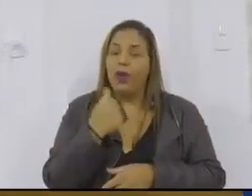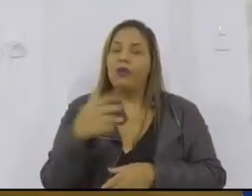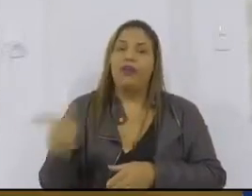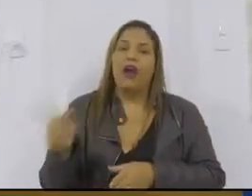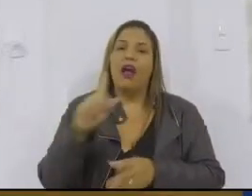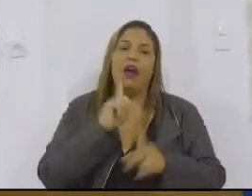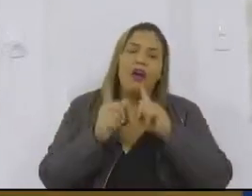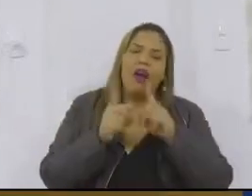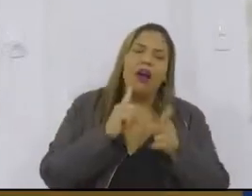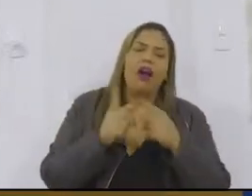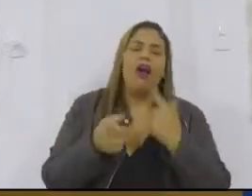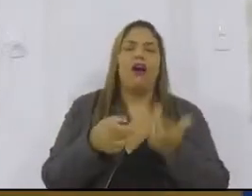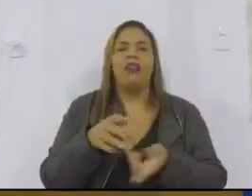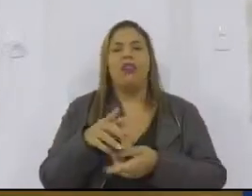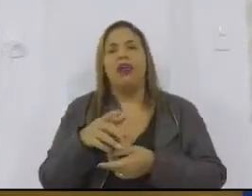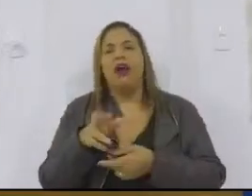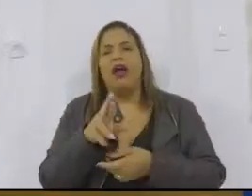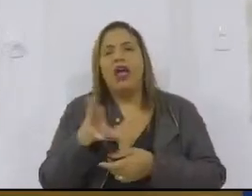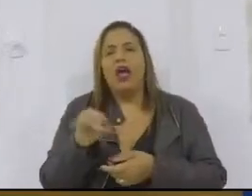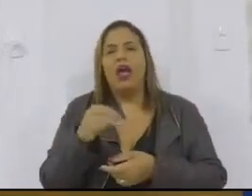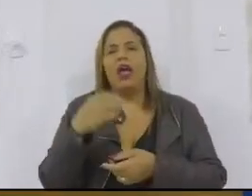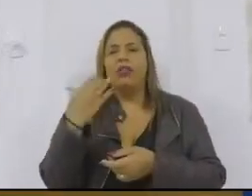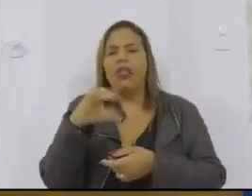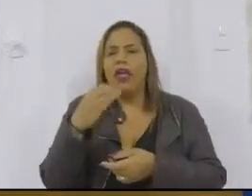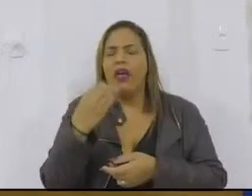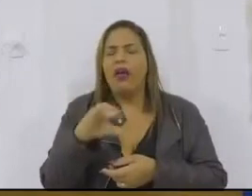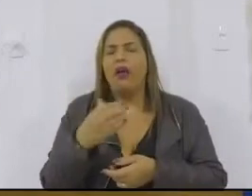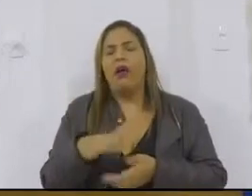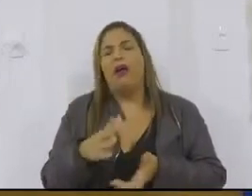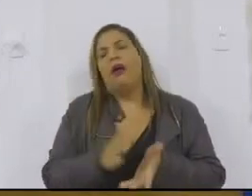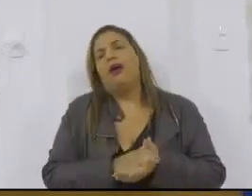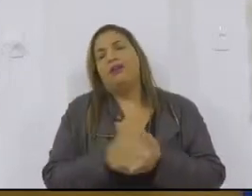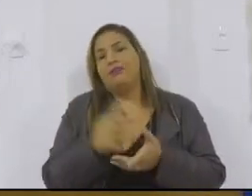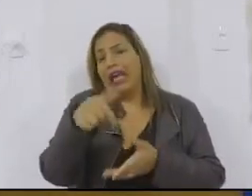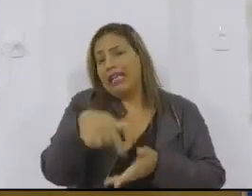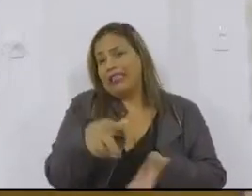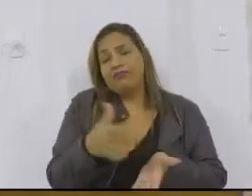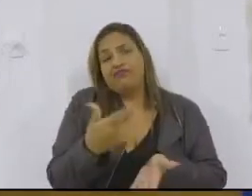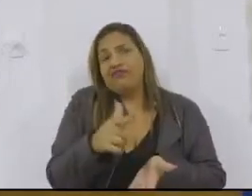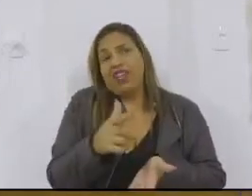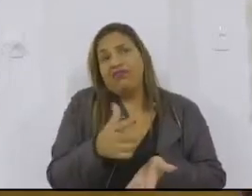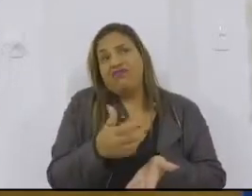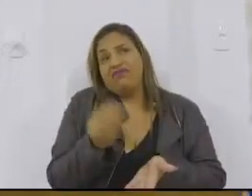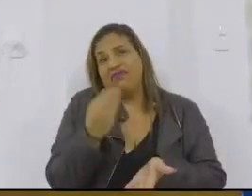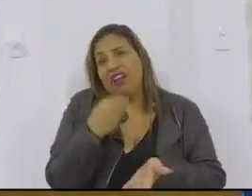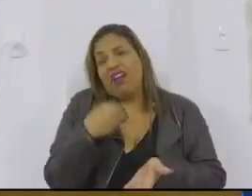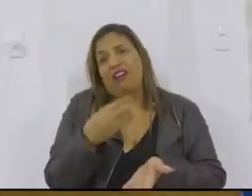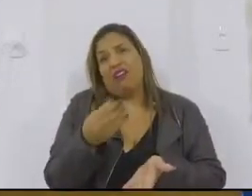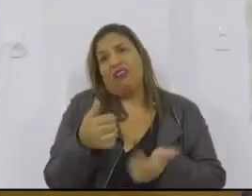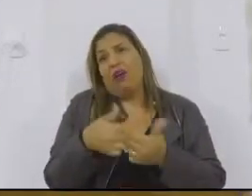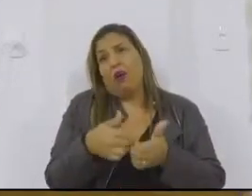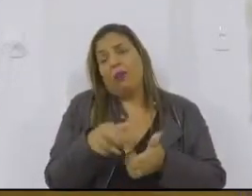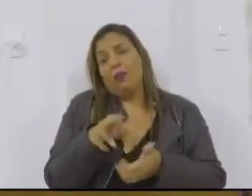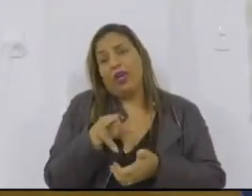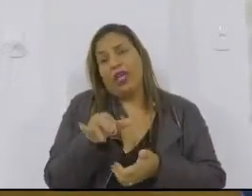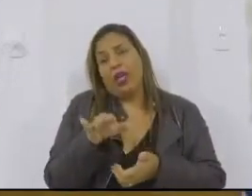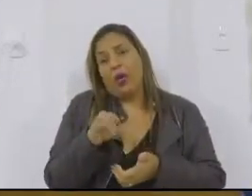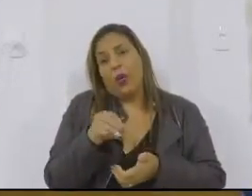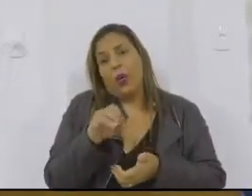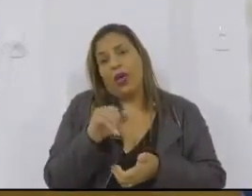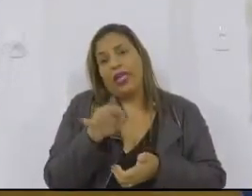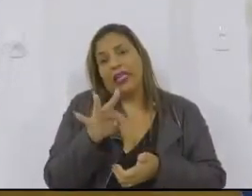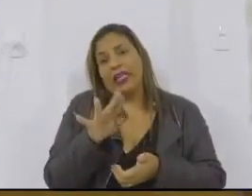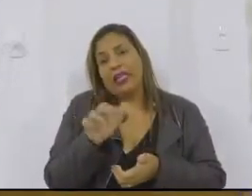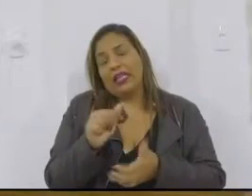faz Rio, faz Niterói, a gente fica ilhado aqui, não temos, assim, temos a Rio Ita, mas, né, não funciona muito